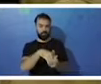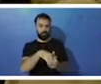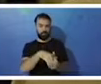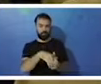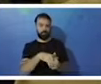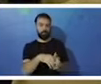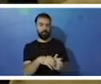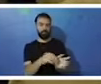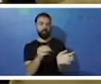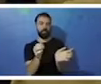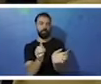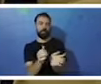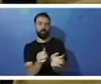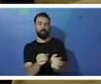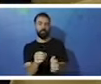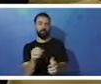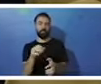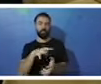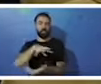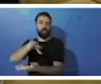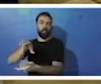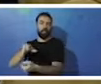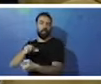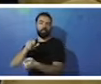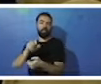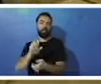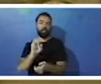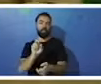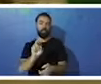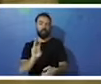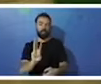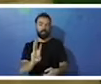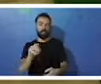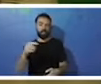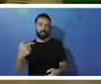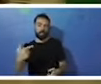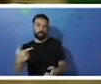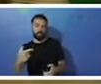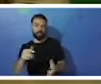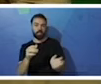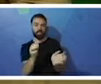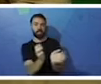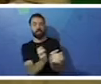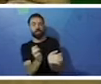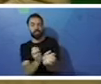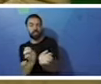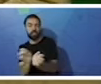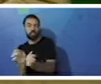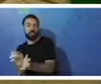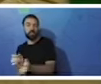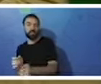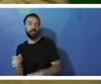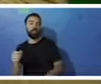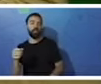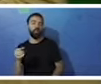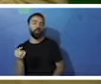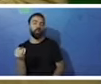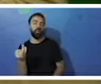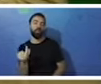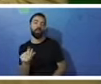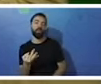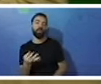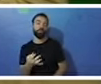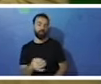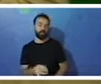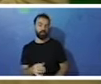Então, pensa aí. Quantos grupinhos de 5 consigo formar com 37? Dá para